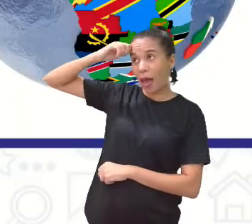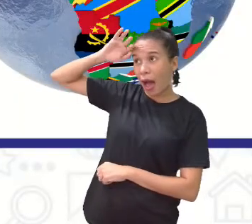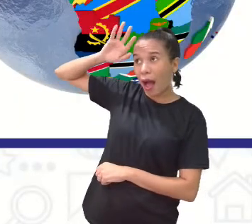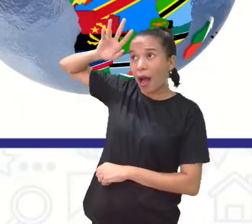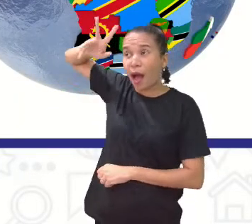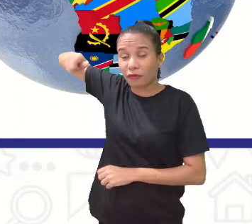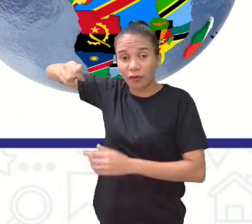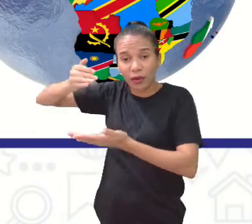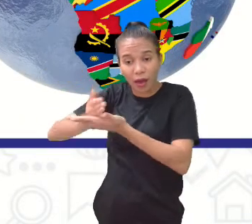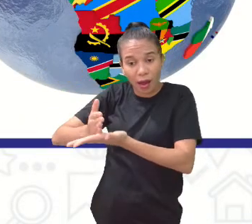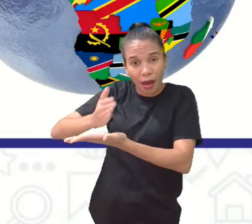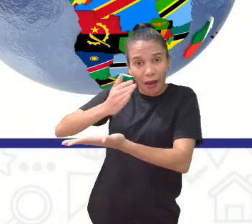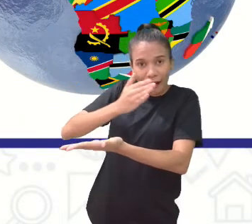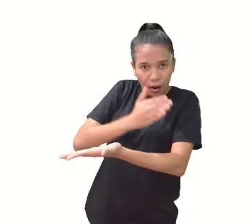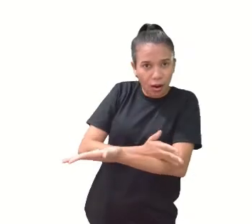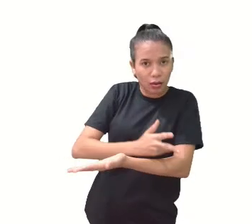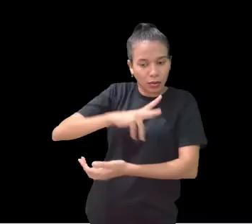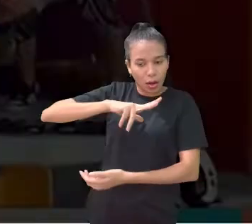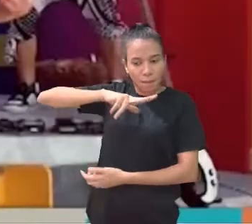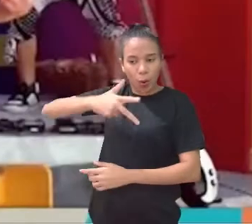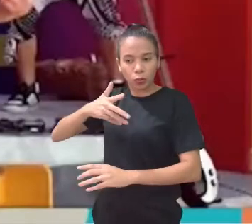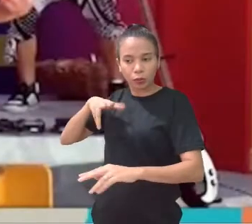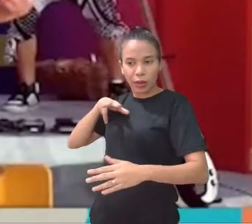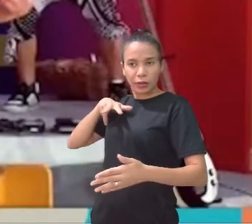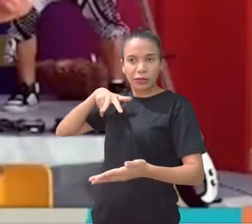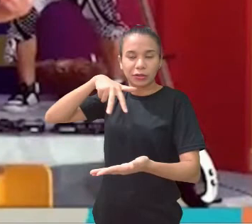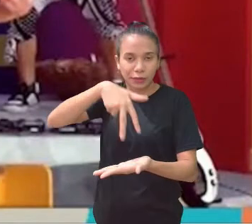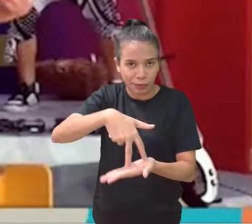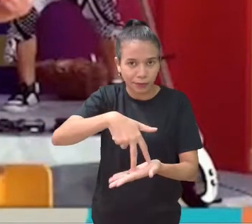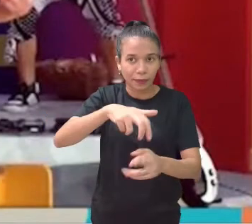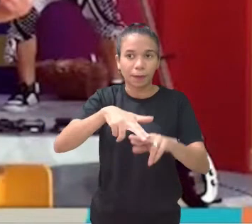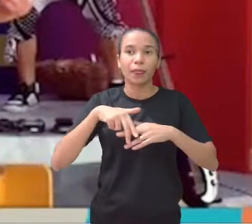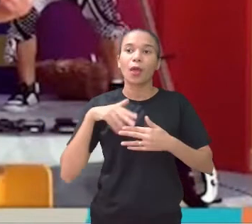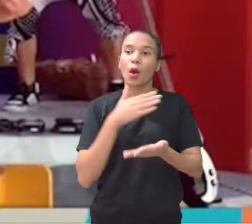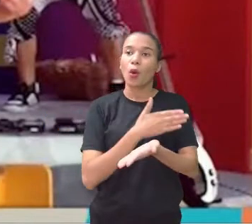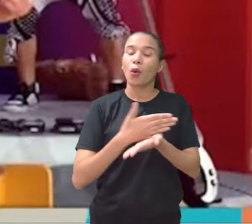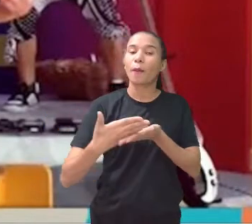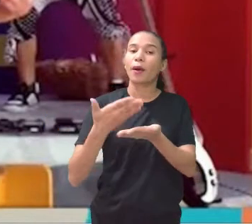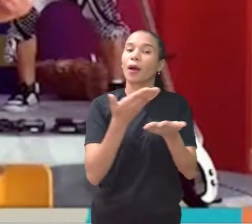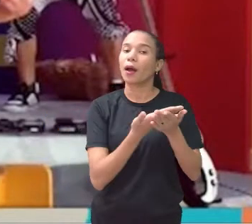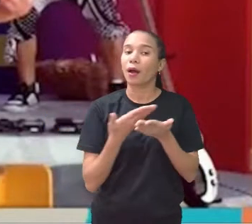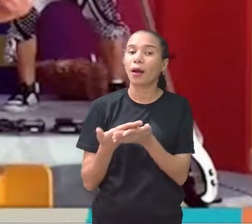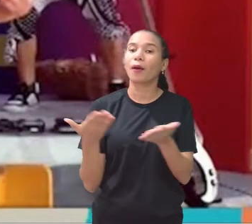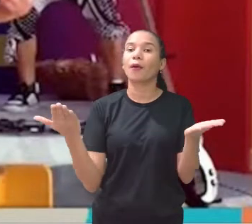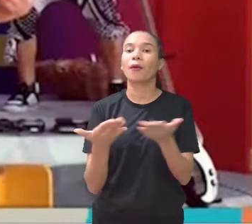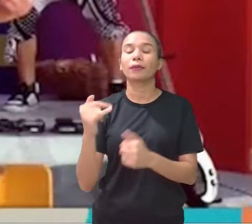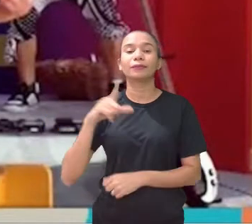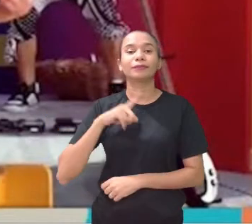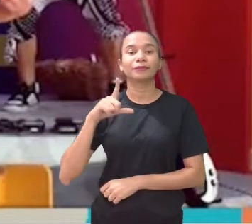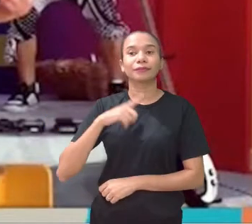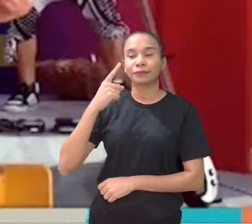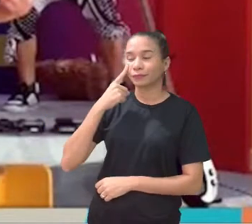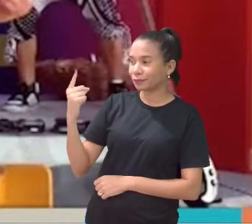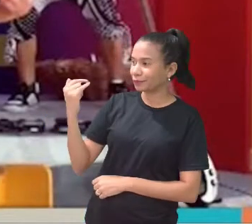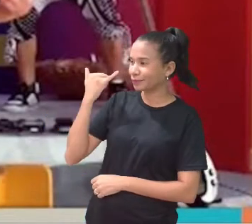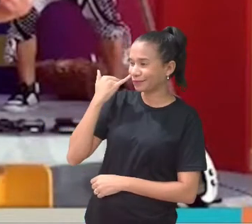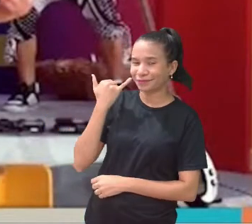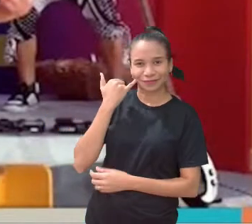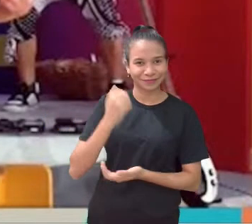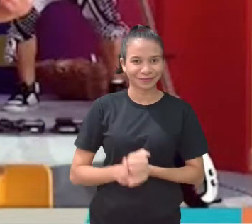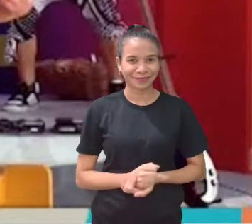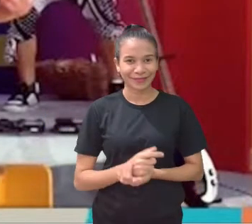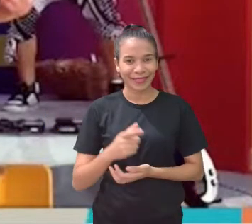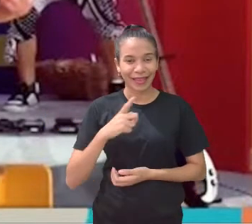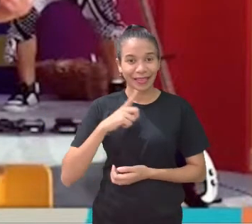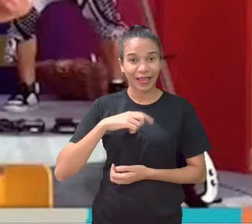antes da chegada dos portugueses. E vamos começar a nossa aula colocando aí, Billy Boy,